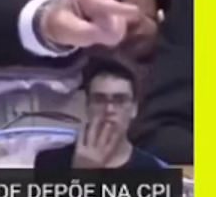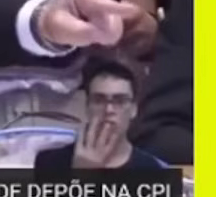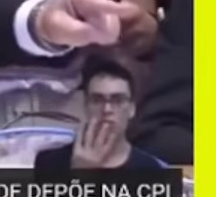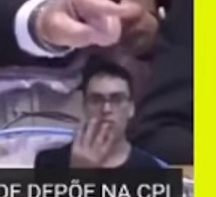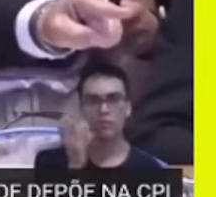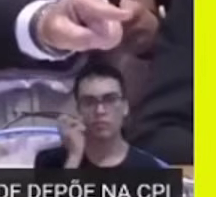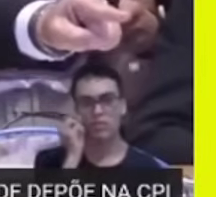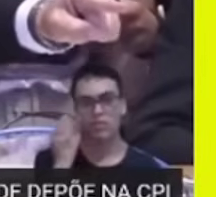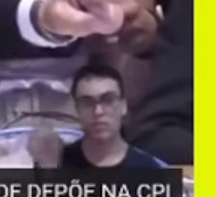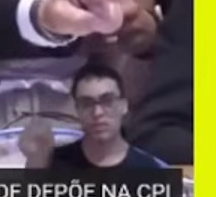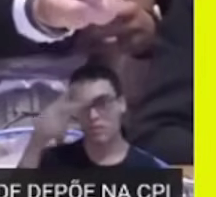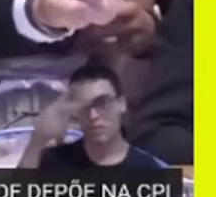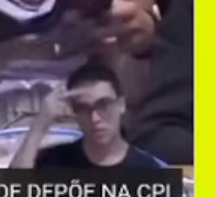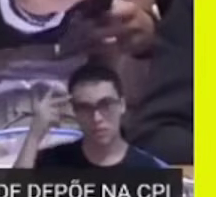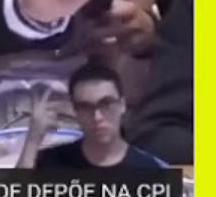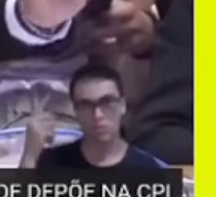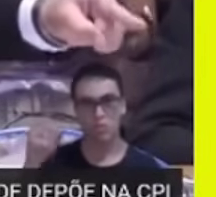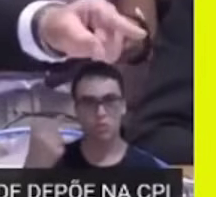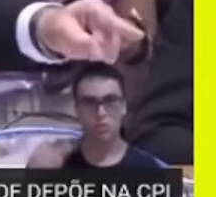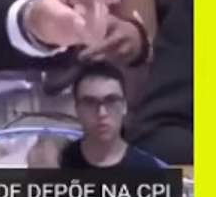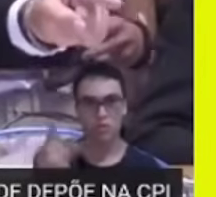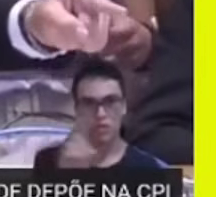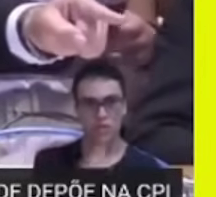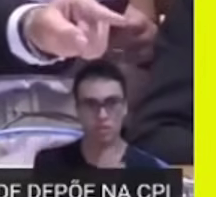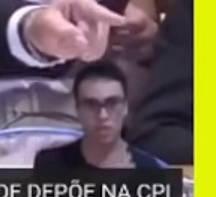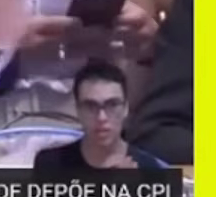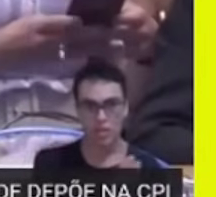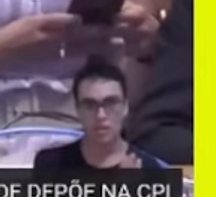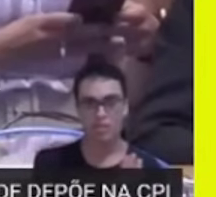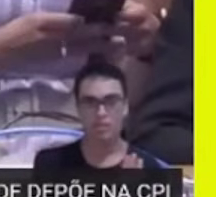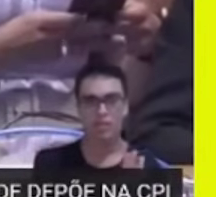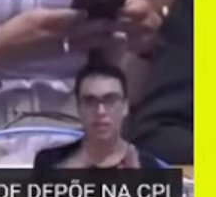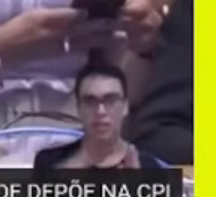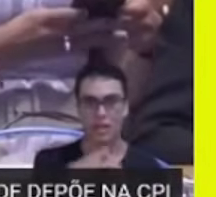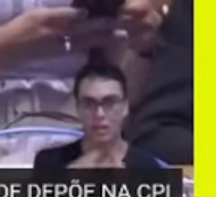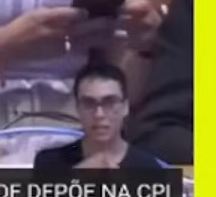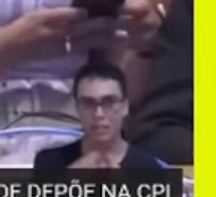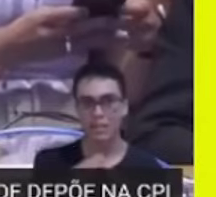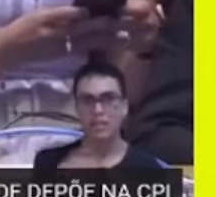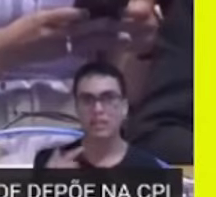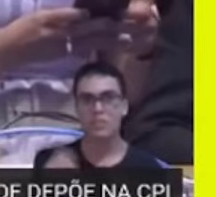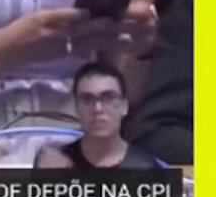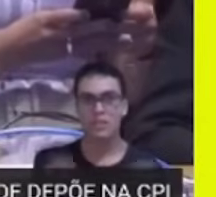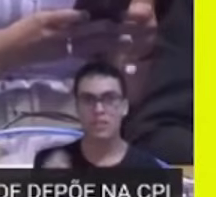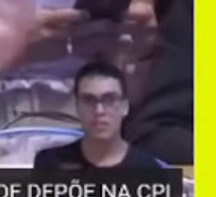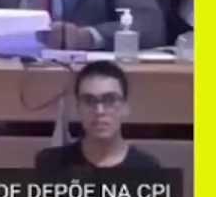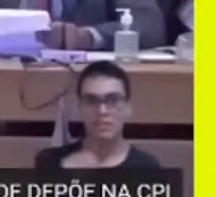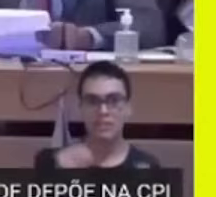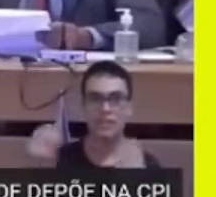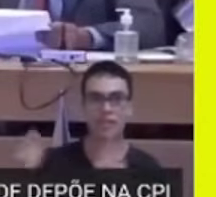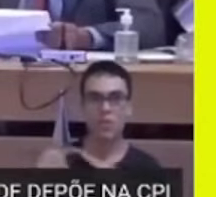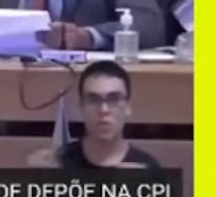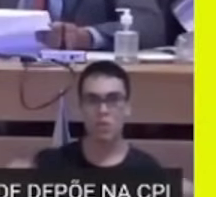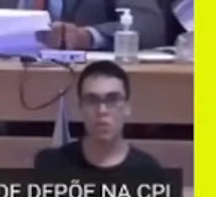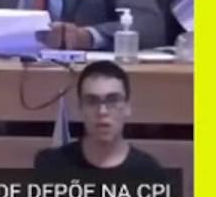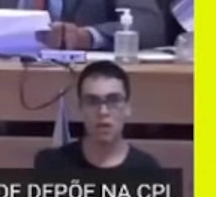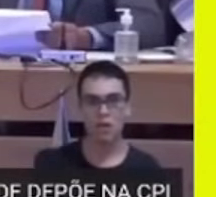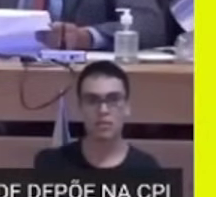não tivesse direito, que não tivesse teto ou casa, eu teria que ceder um dos quartos. Só acreditou nisso? Eu fiquei